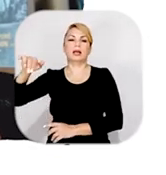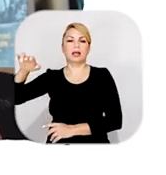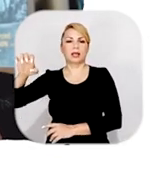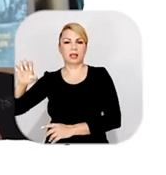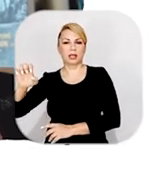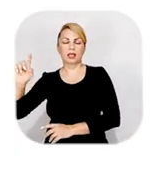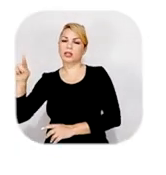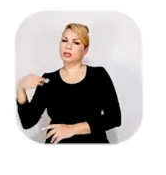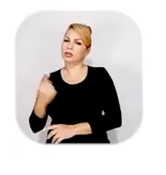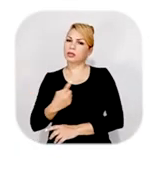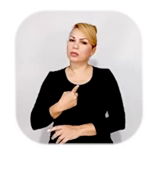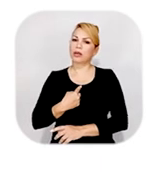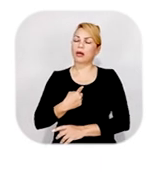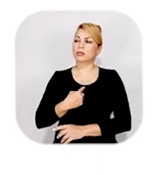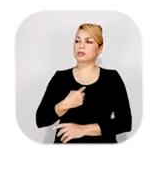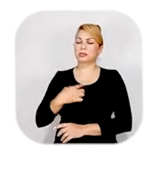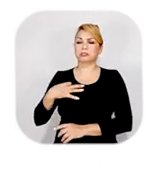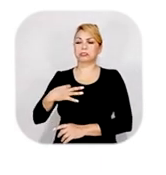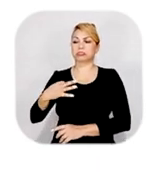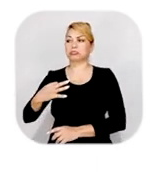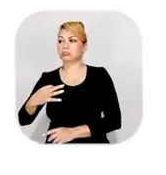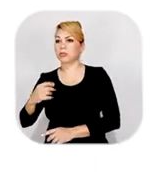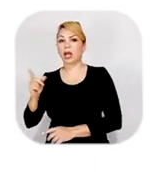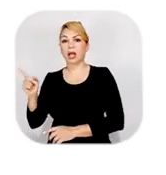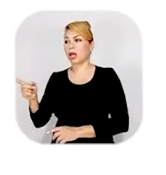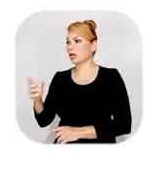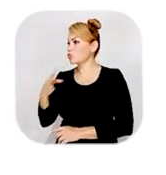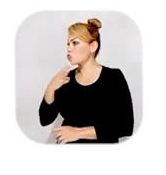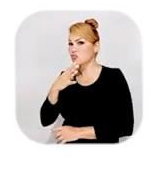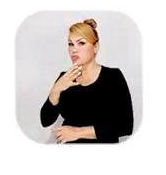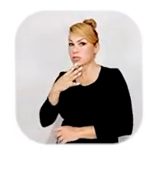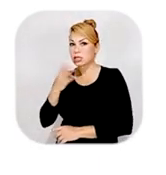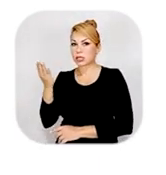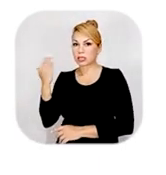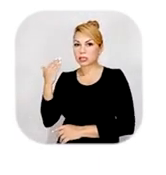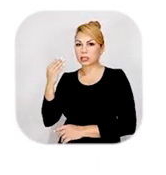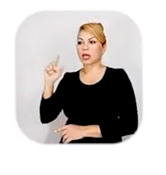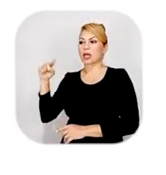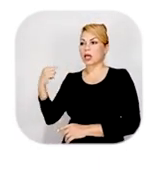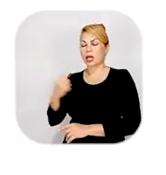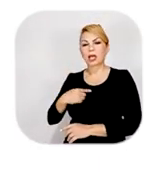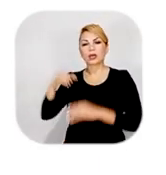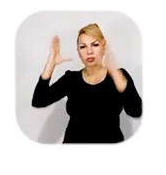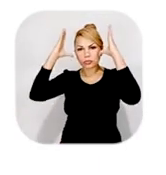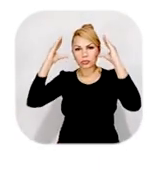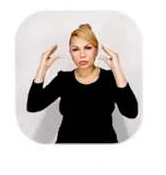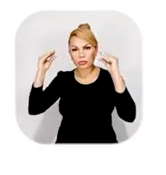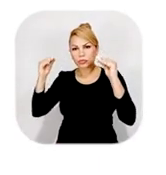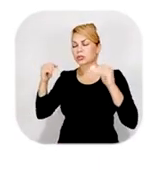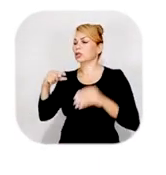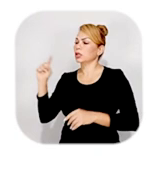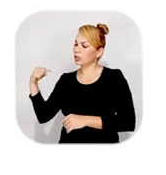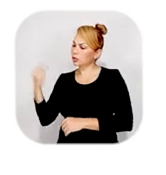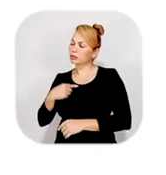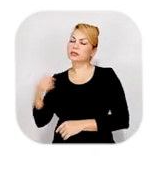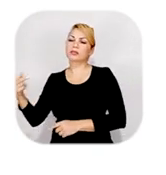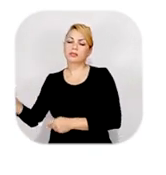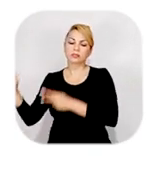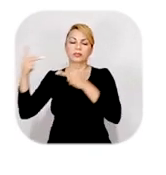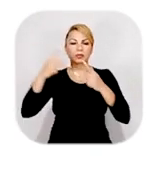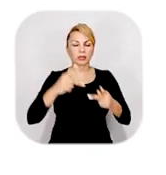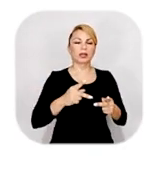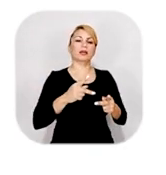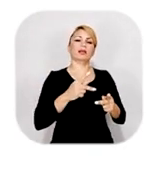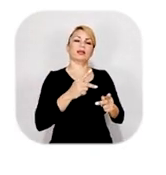nem tinha convidado, porque eu não conhecia ele, né? E ele estava lá na Holanda, e ele foi e ficou com a gente lá esses dias,